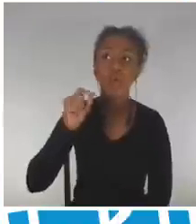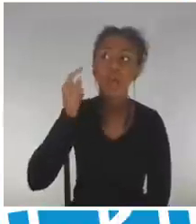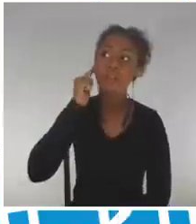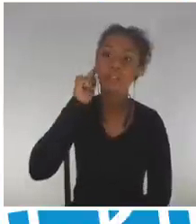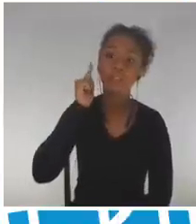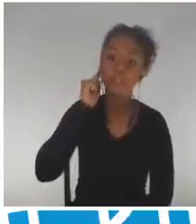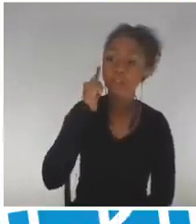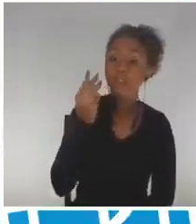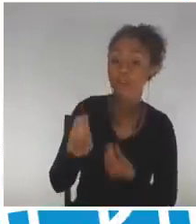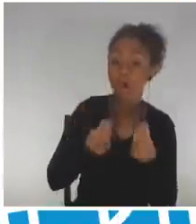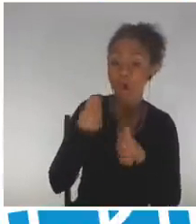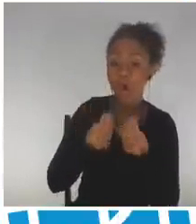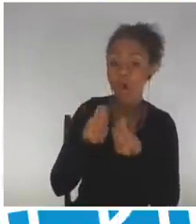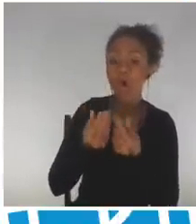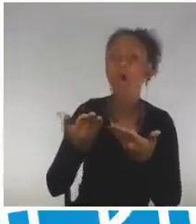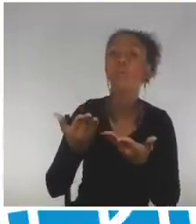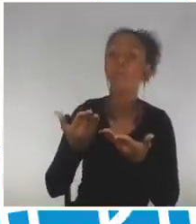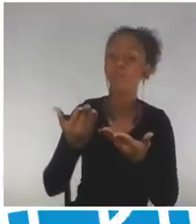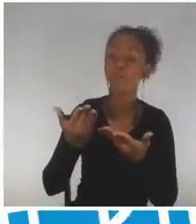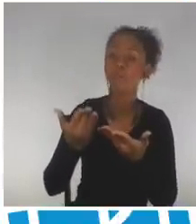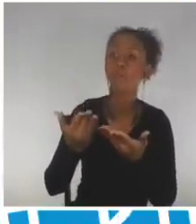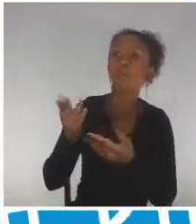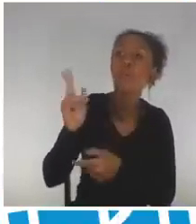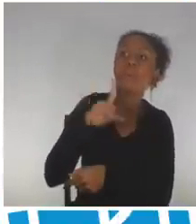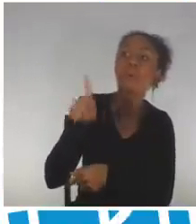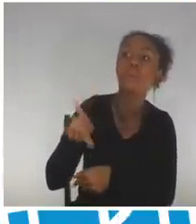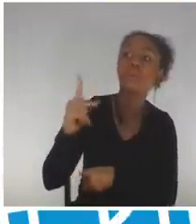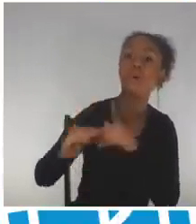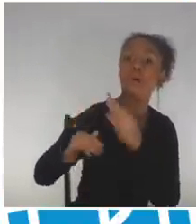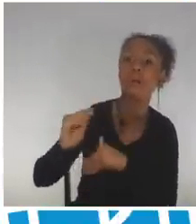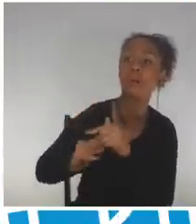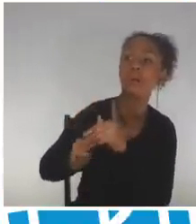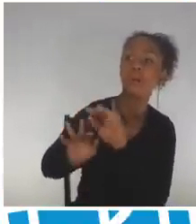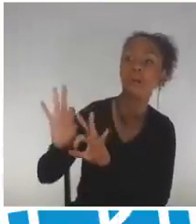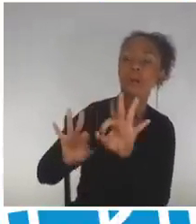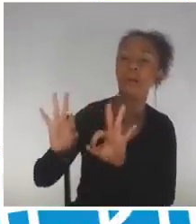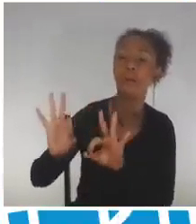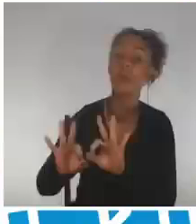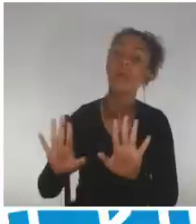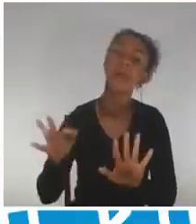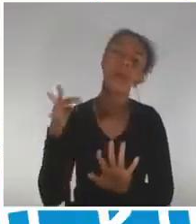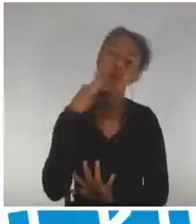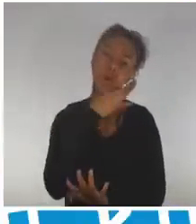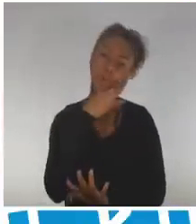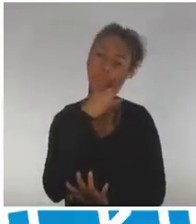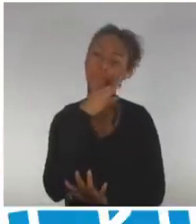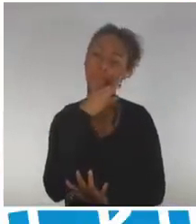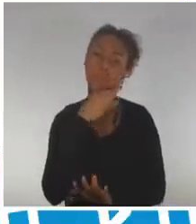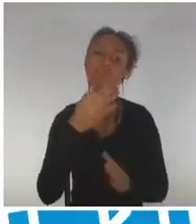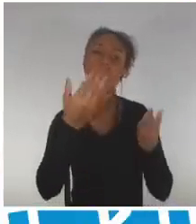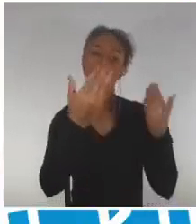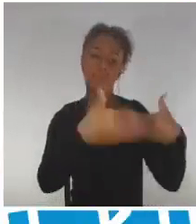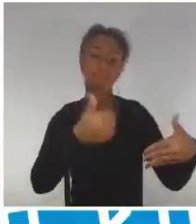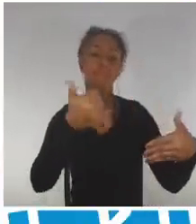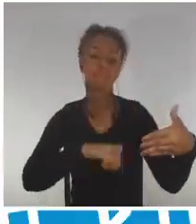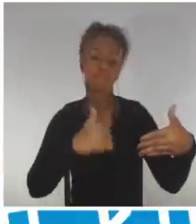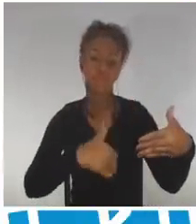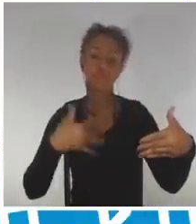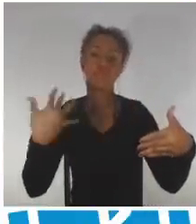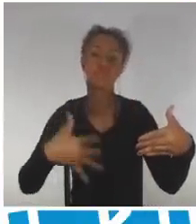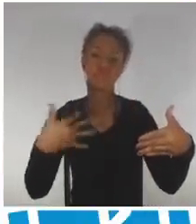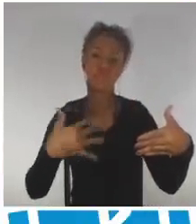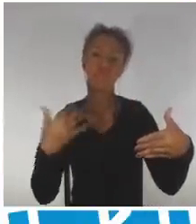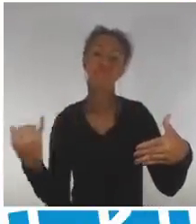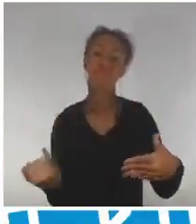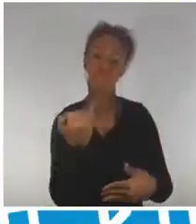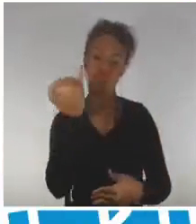lidar com isso. Agora, é claro que a avaliação é absolutamente necessária. o sistema que começou lá